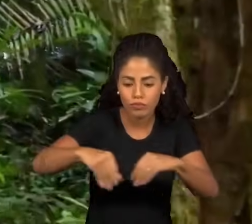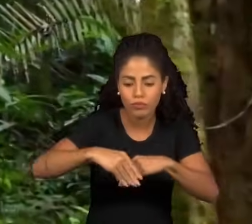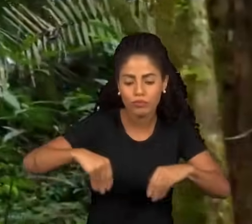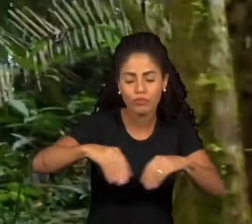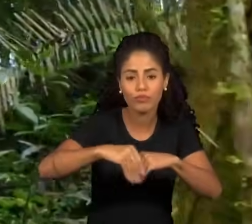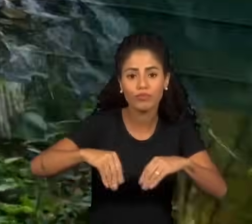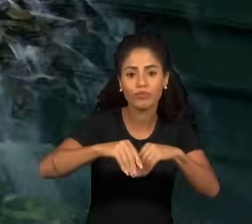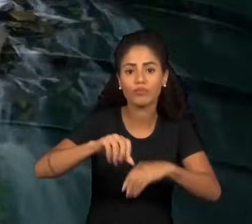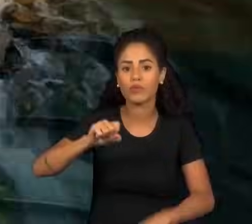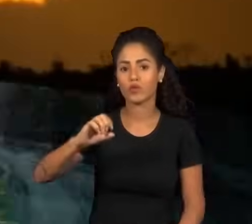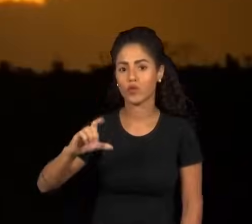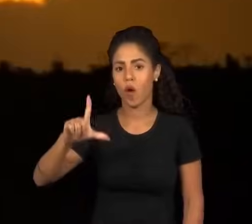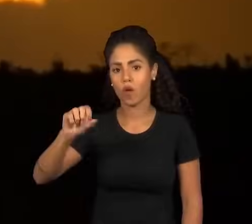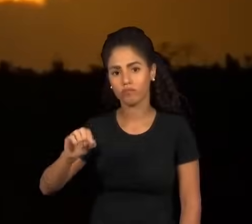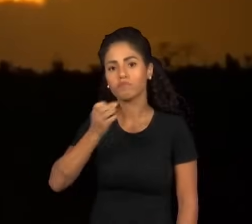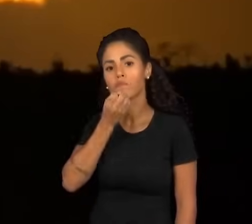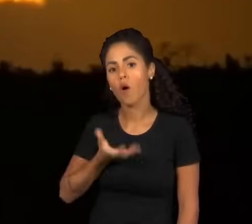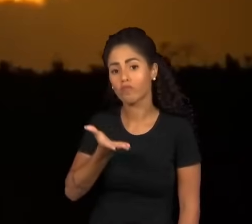matéria orgânica.